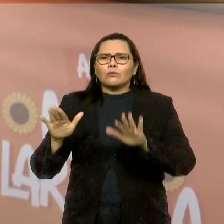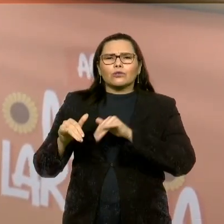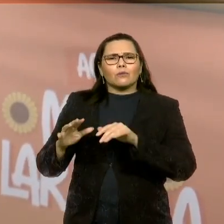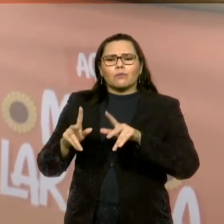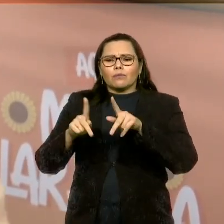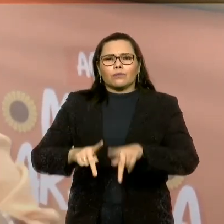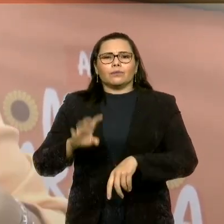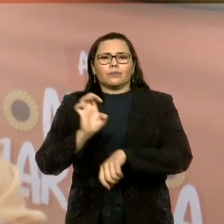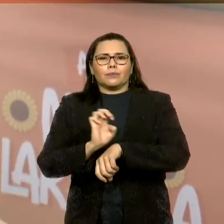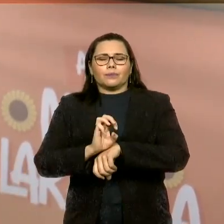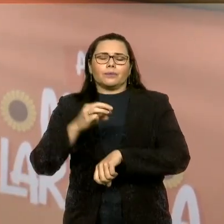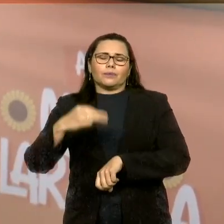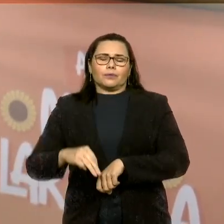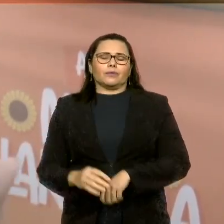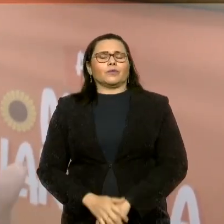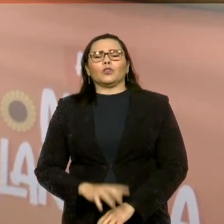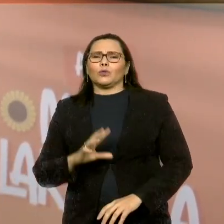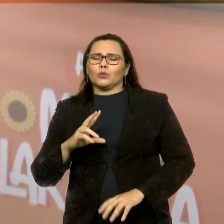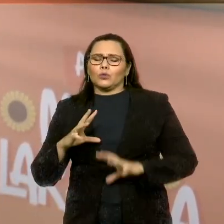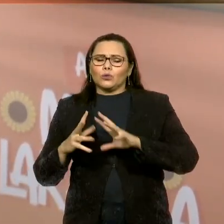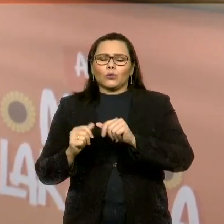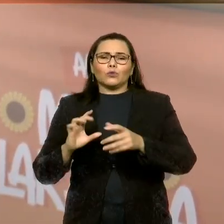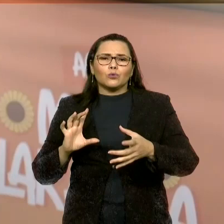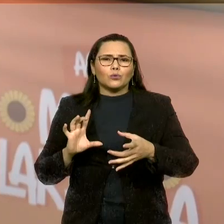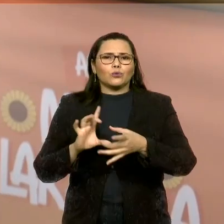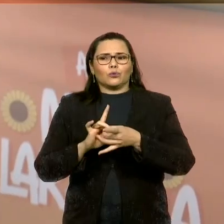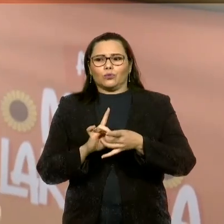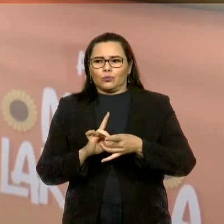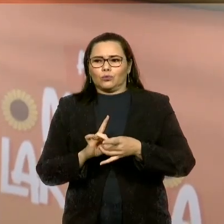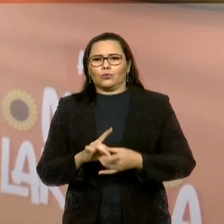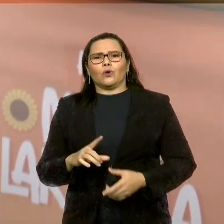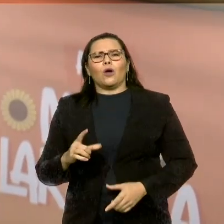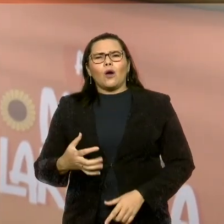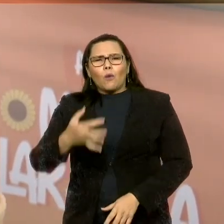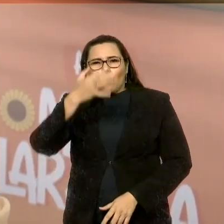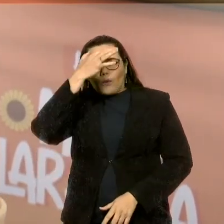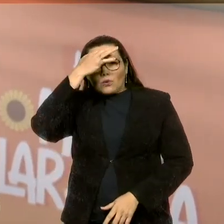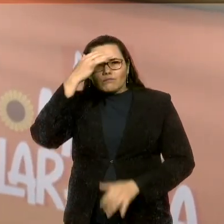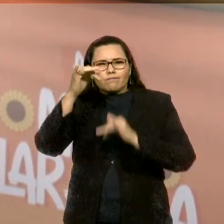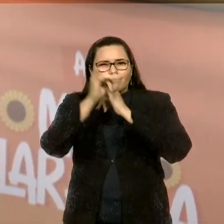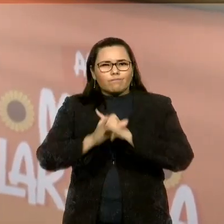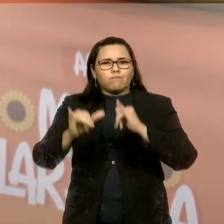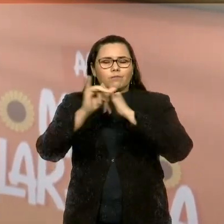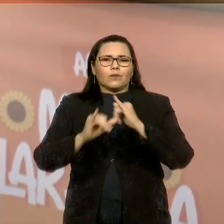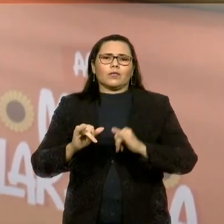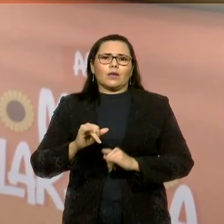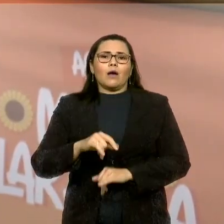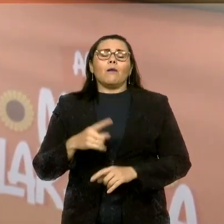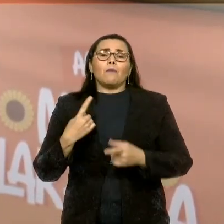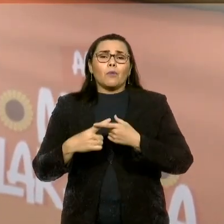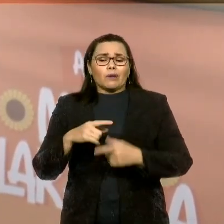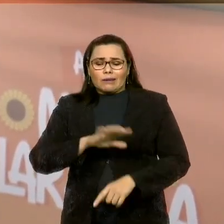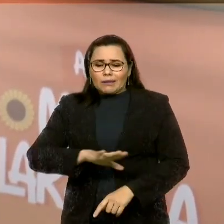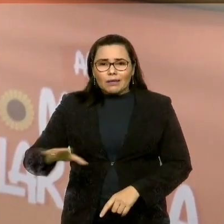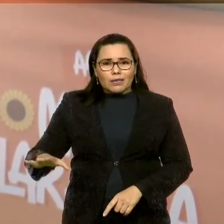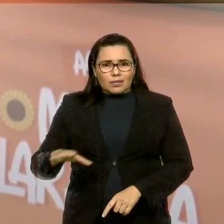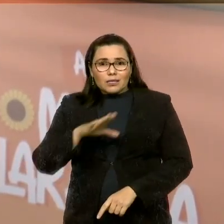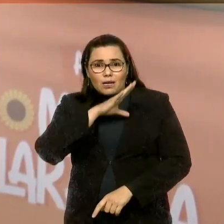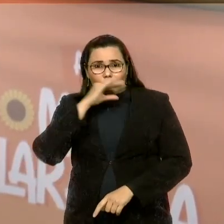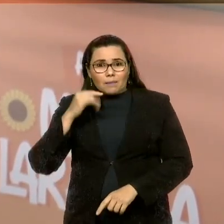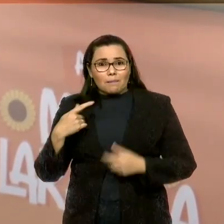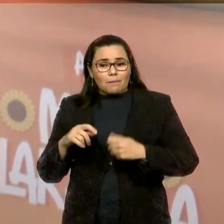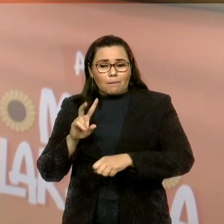e juntas a gente leve essa pauta de conscientização que as nossas crianças elas elas devem